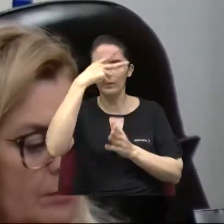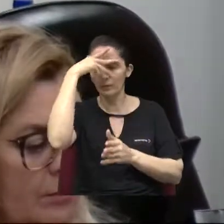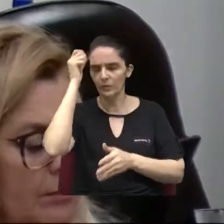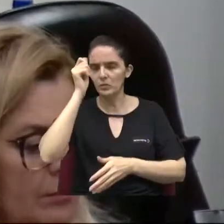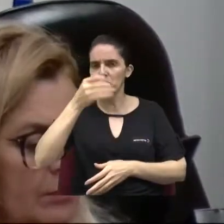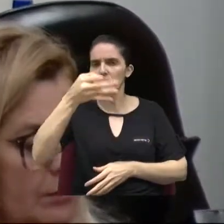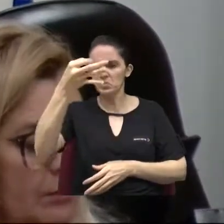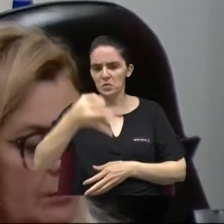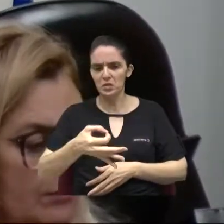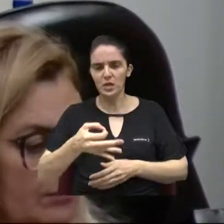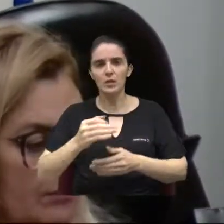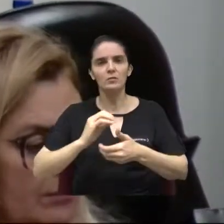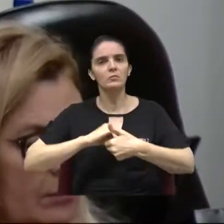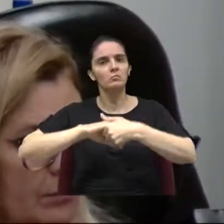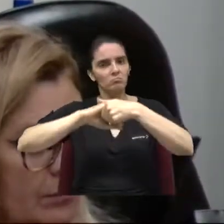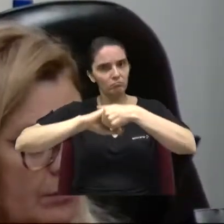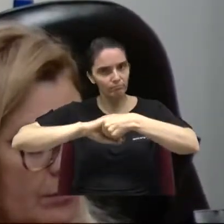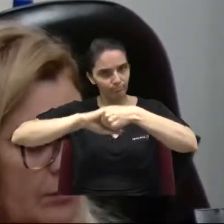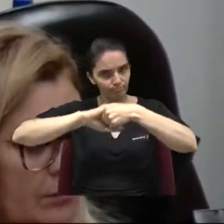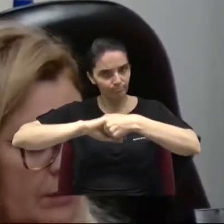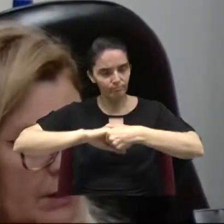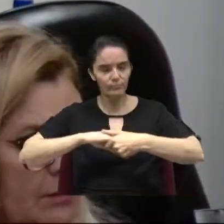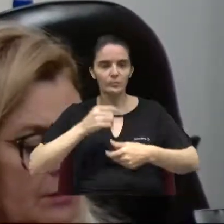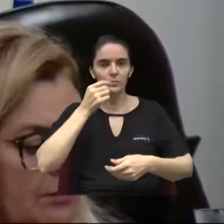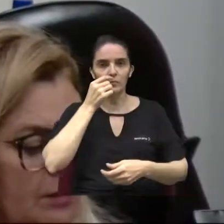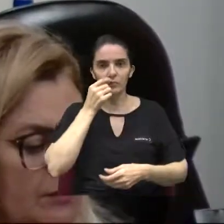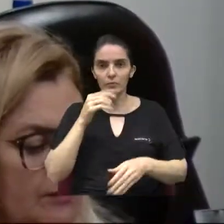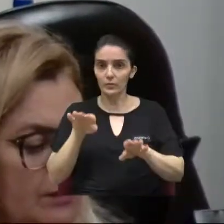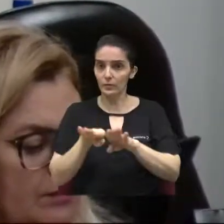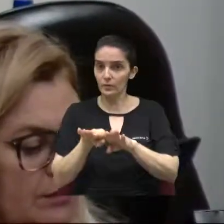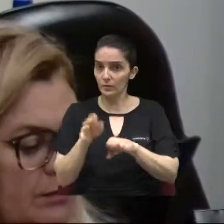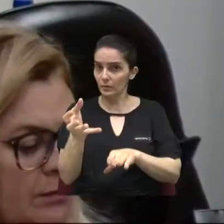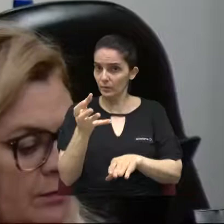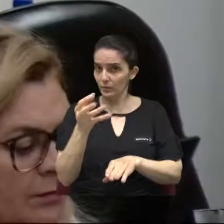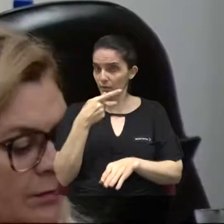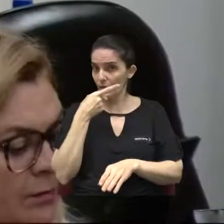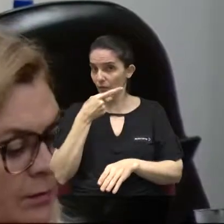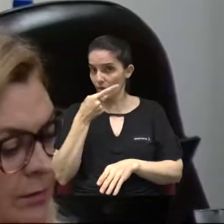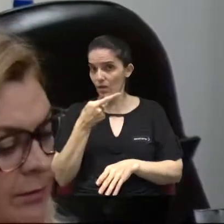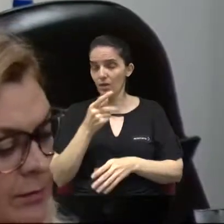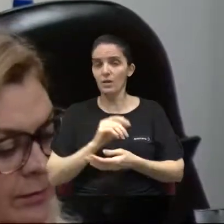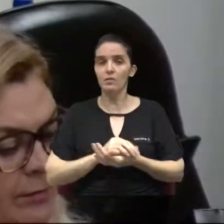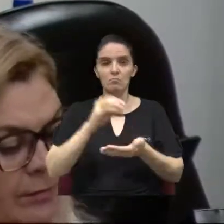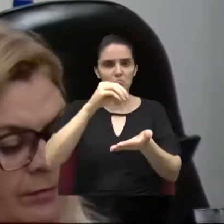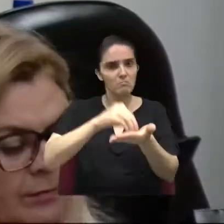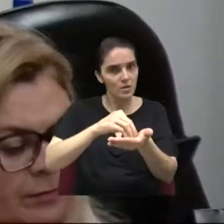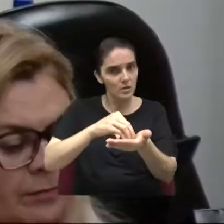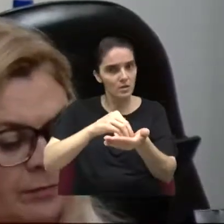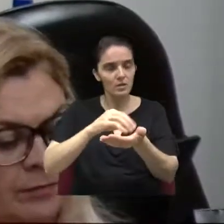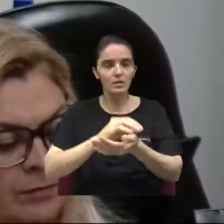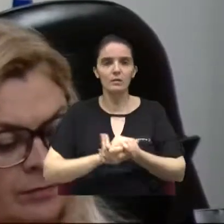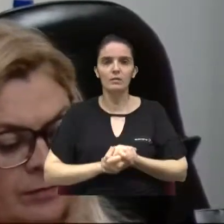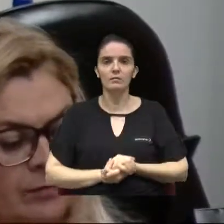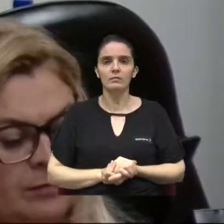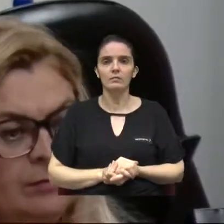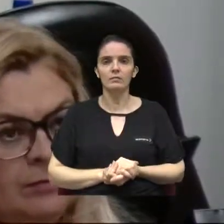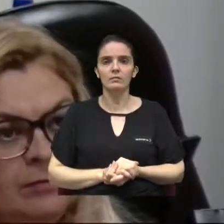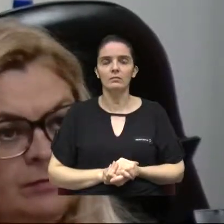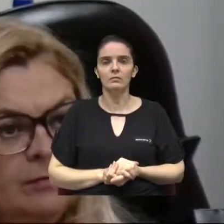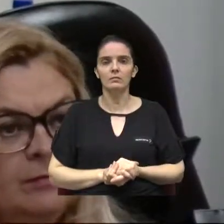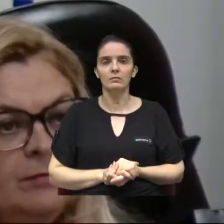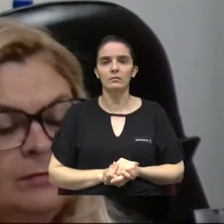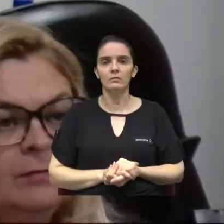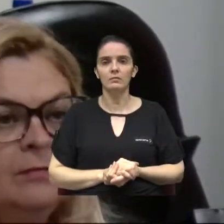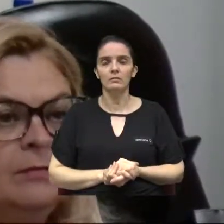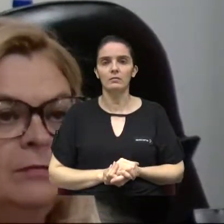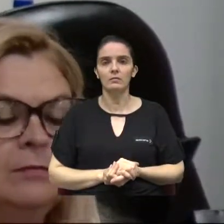Parabenizo por isso. Inclusive, gostaria de até registrar que vem de encontro que a vereadora Carol